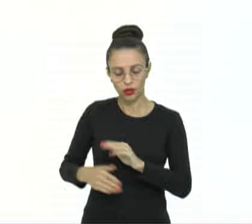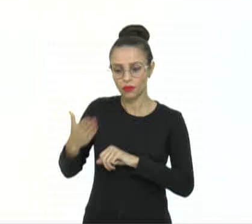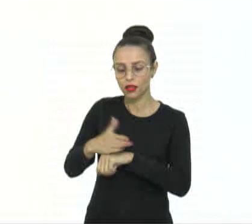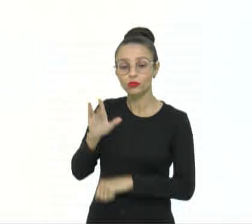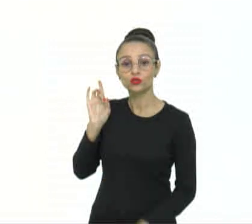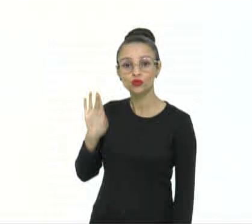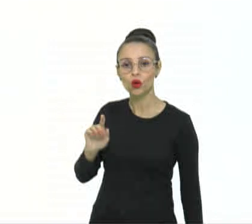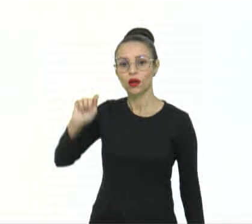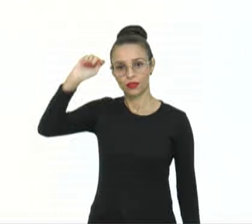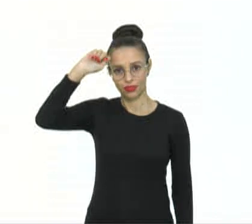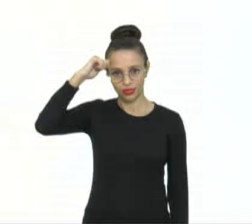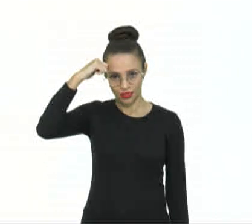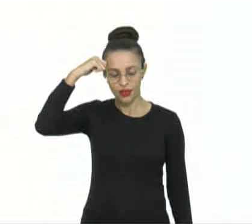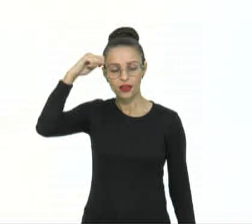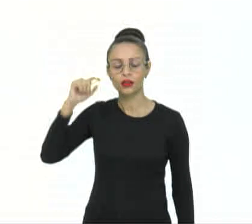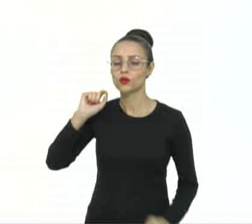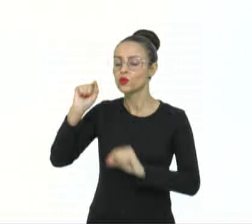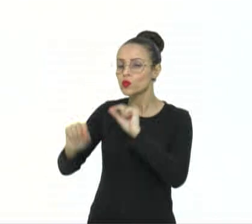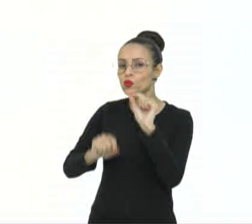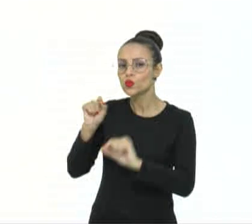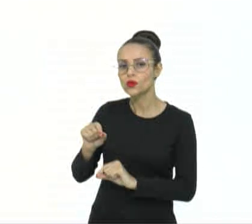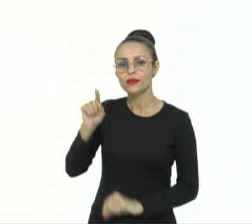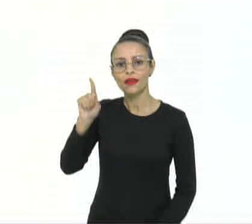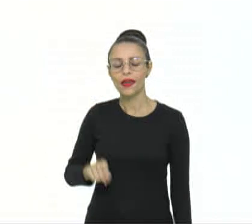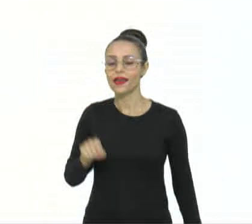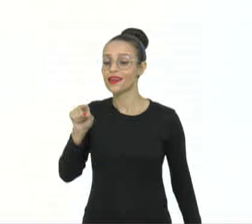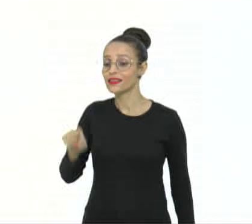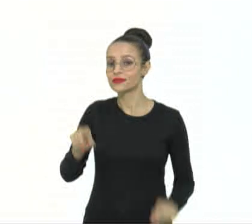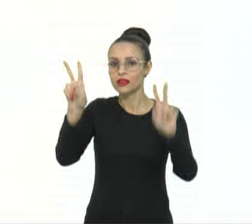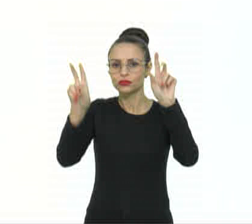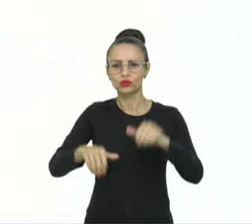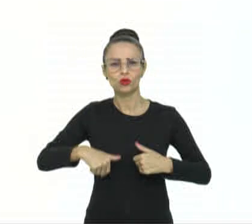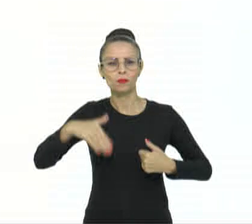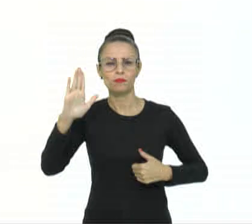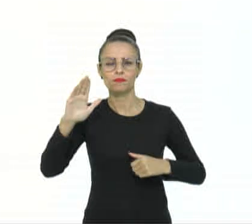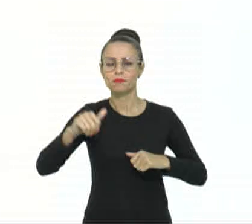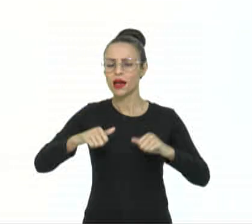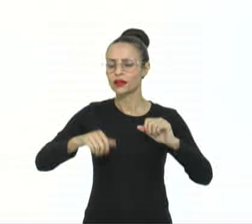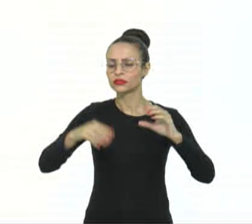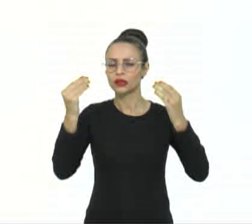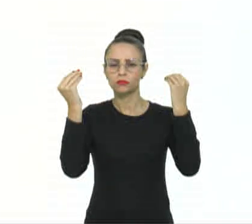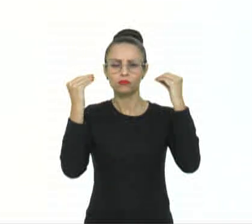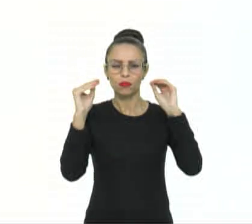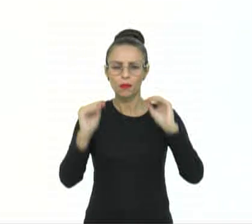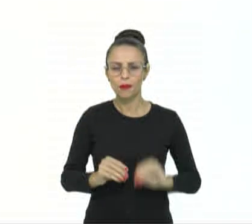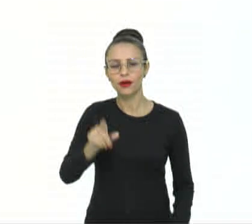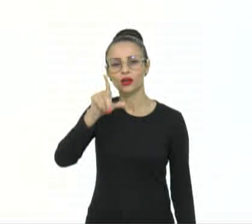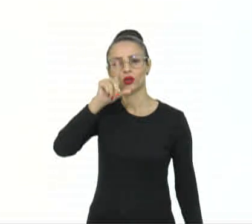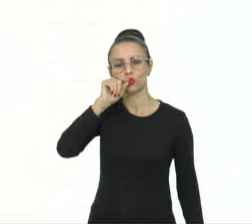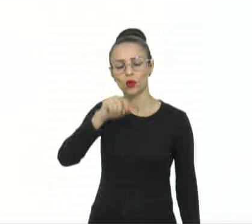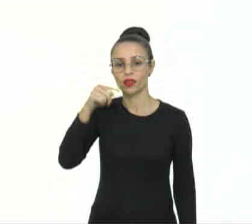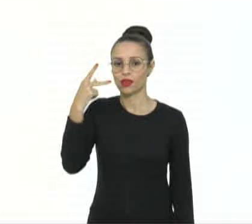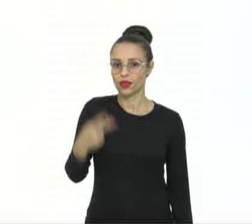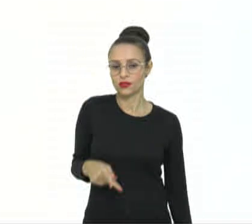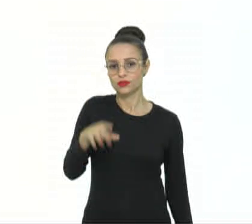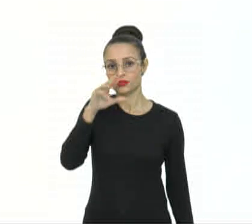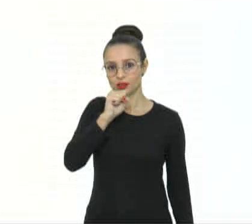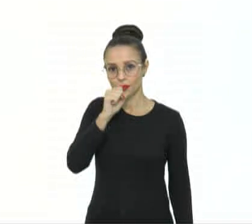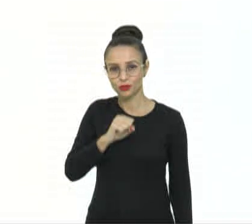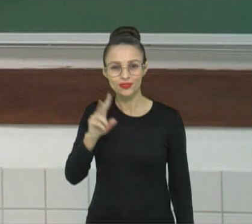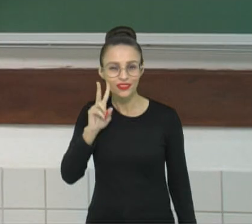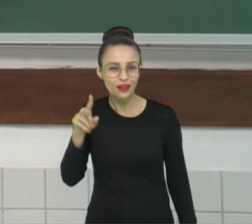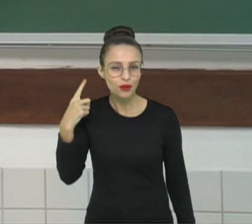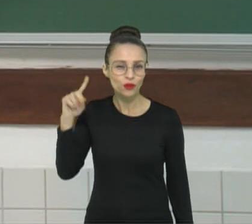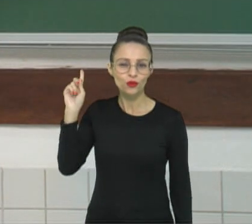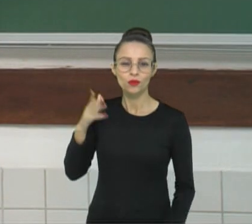trainees, antecipada pelo broadcast, está entre os assuntos mais comentados do momento no Twitter neste sábado. Lembram que na